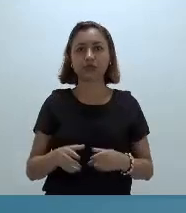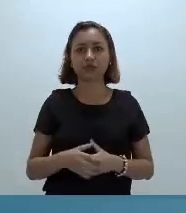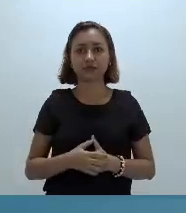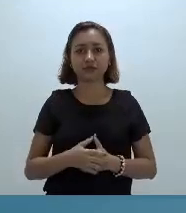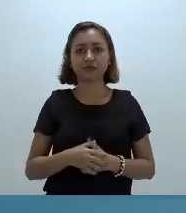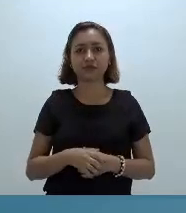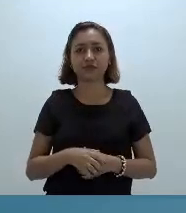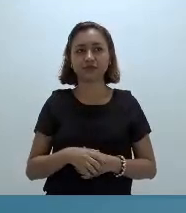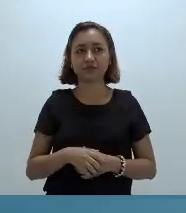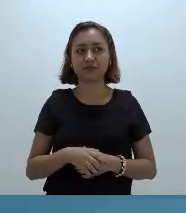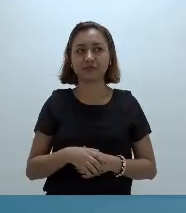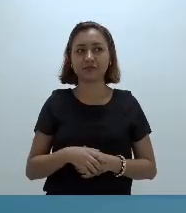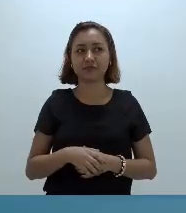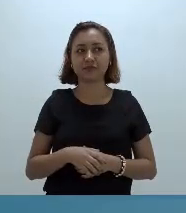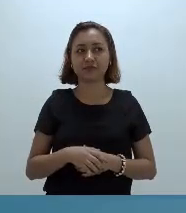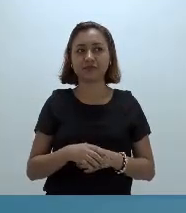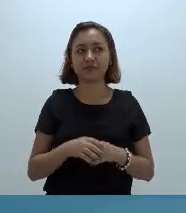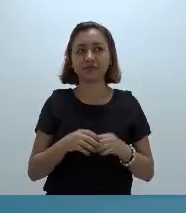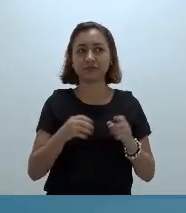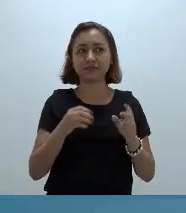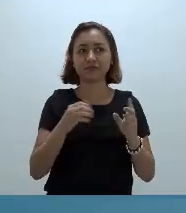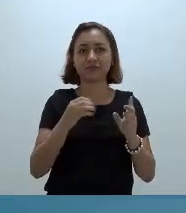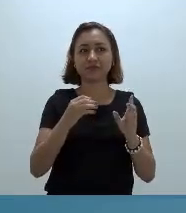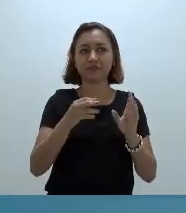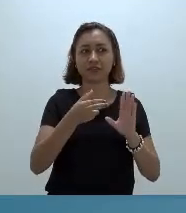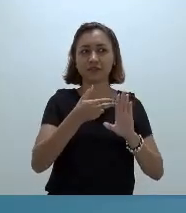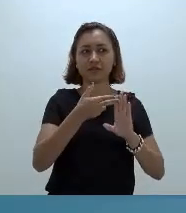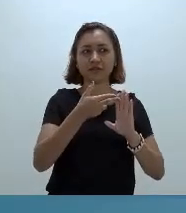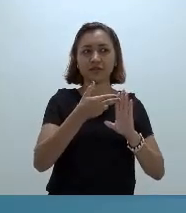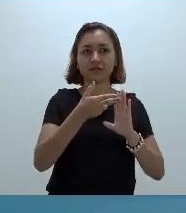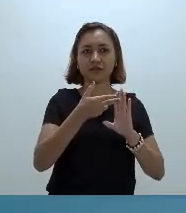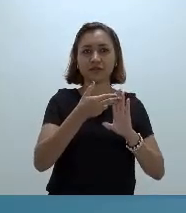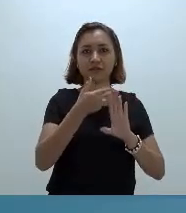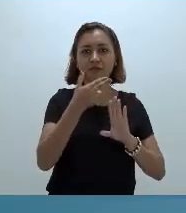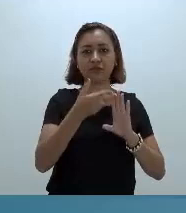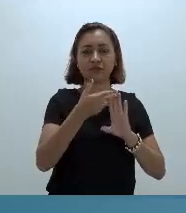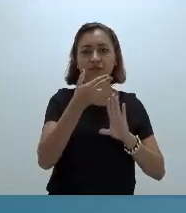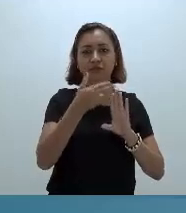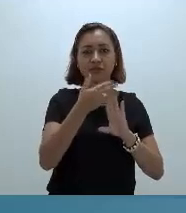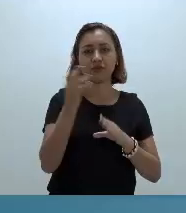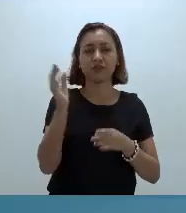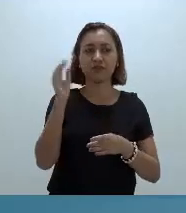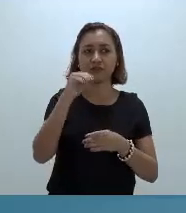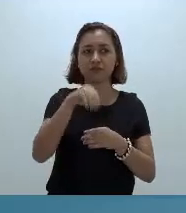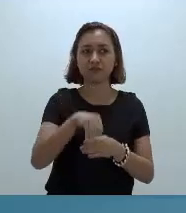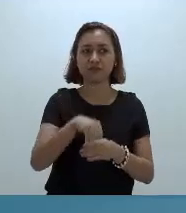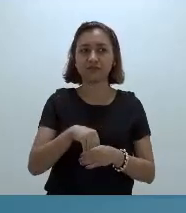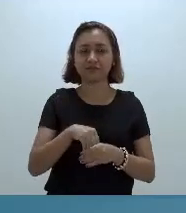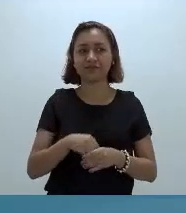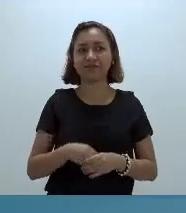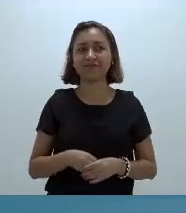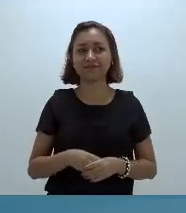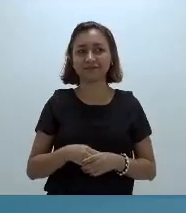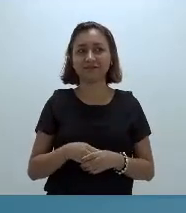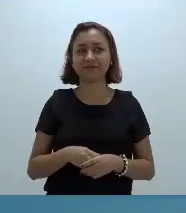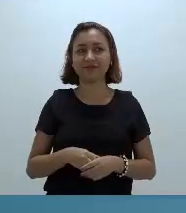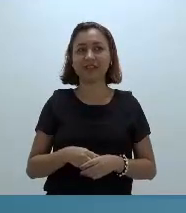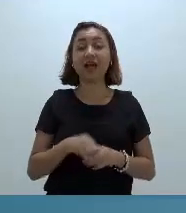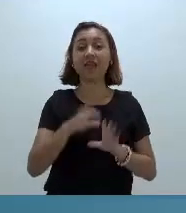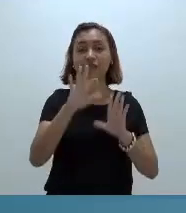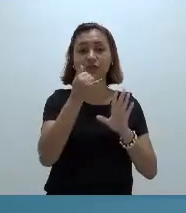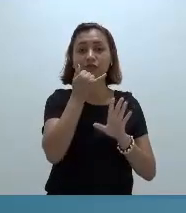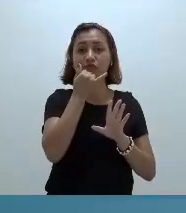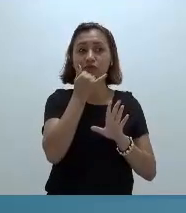Desembargador Luiz Gonzaga. Presidente, eu acompanho o relator, até porque me parece que o ministro tem disposto pelo advogado não é capaz